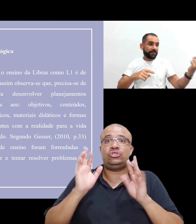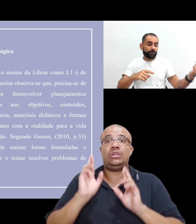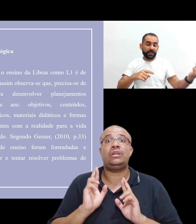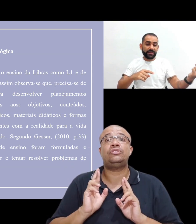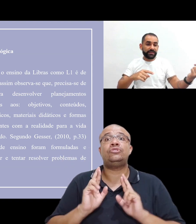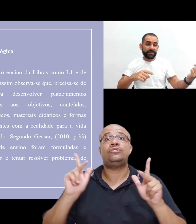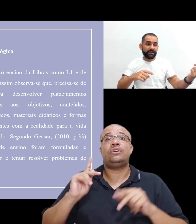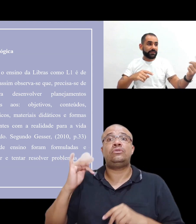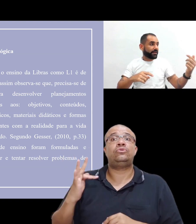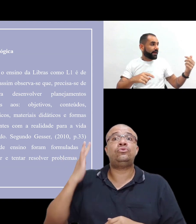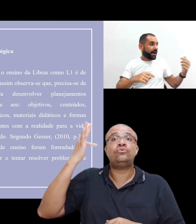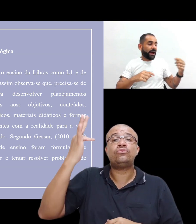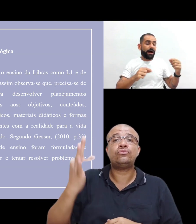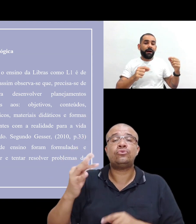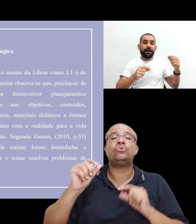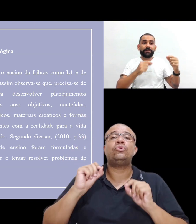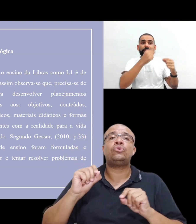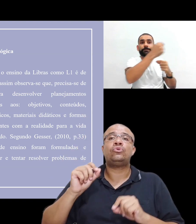não serve